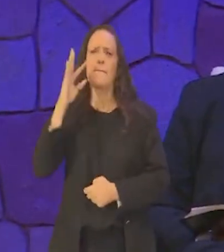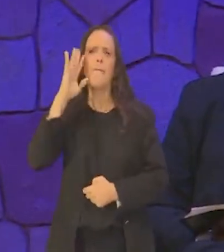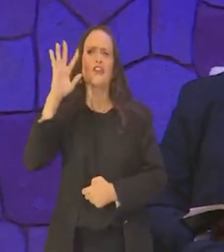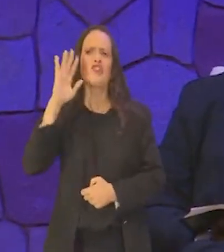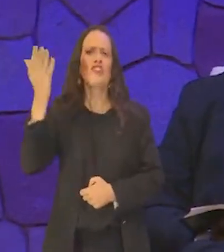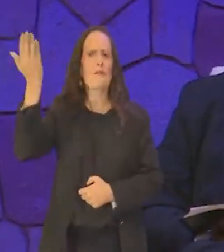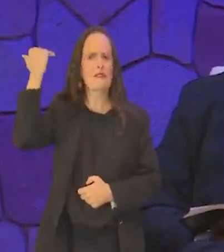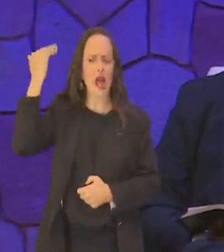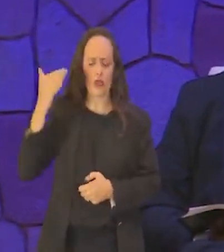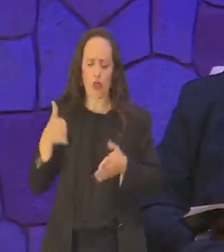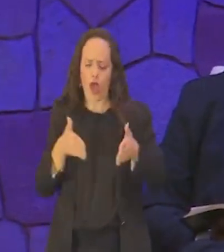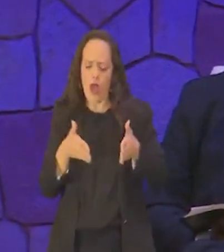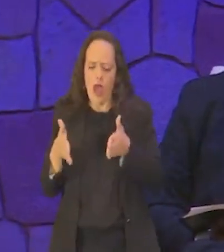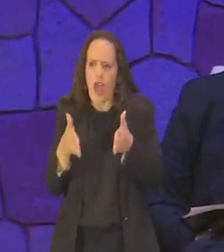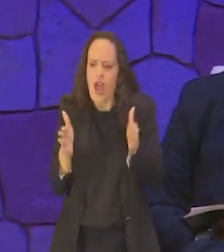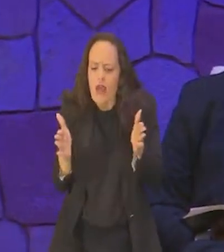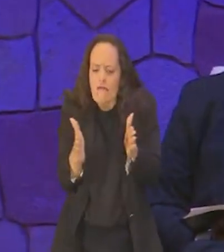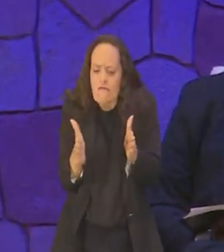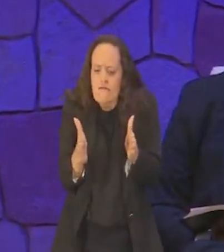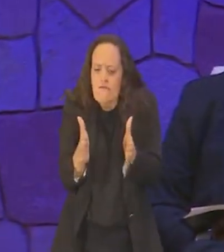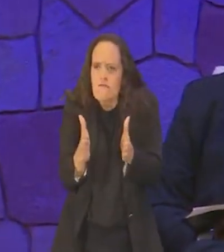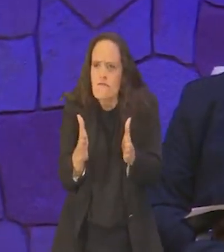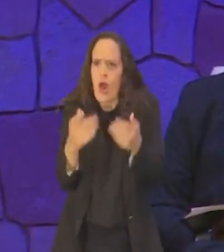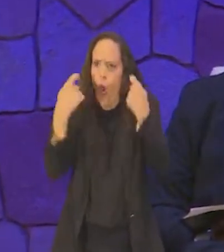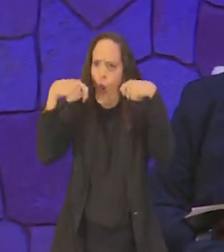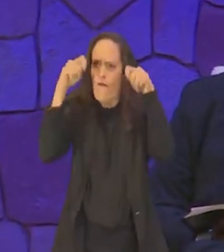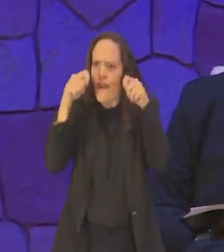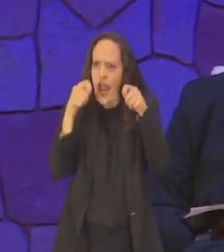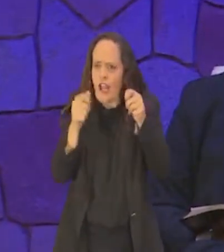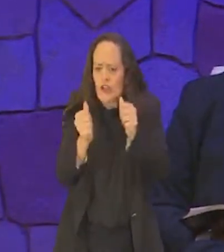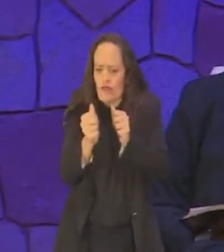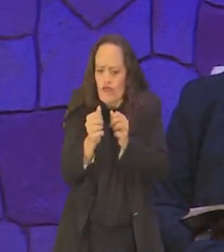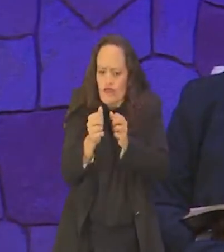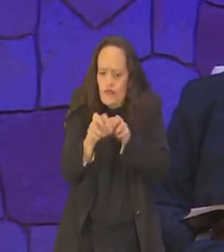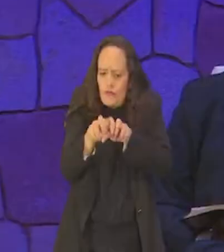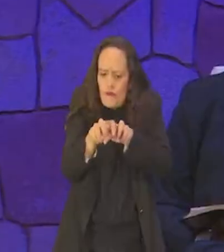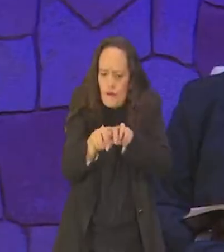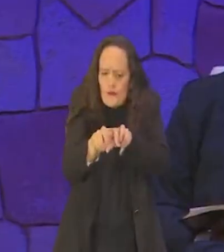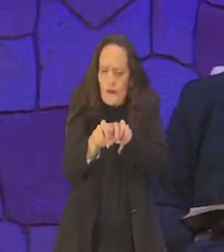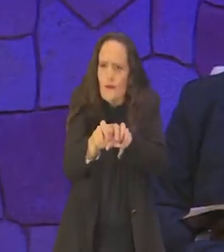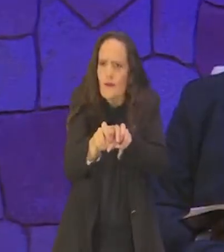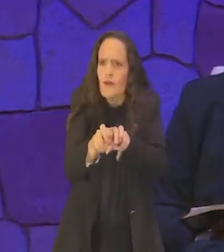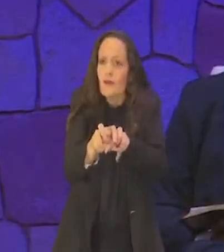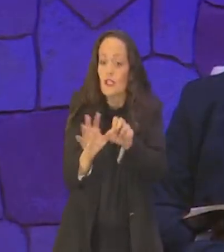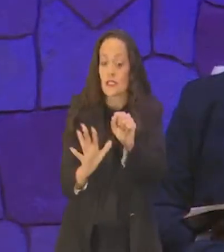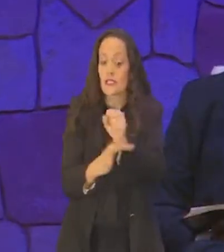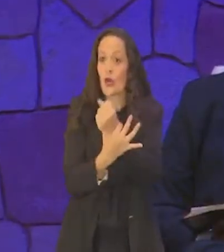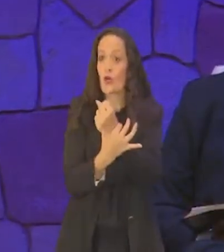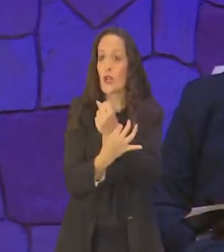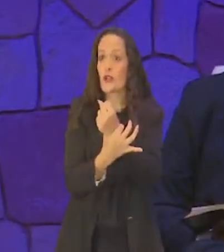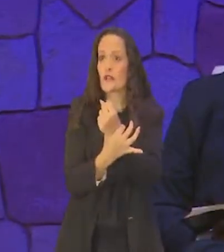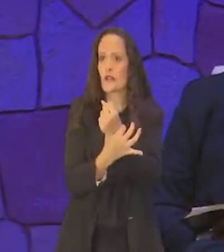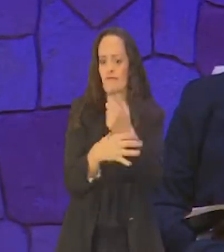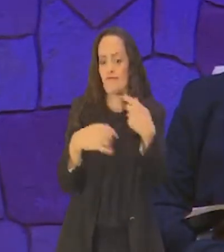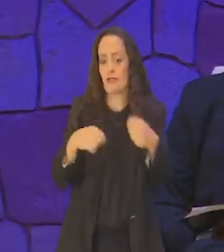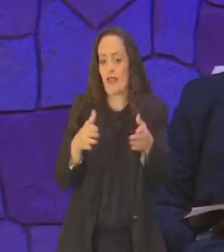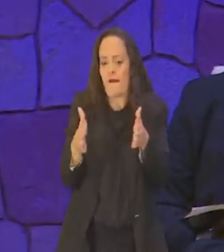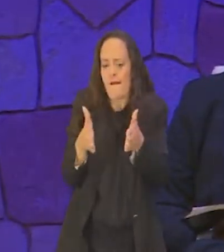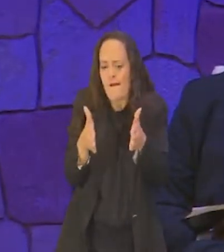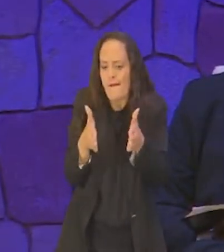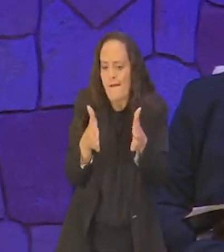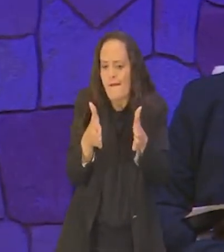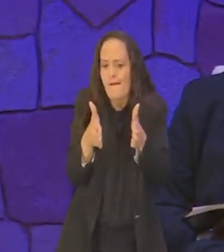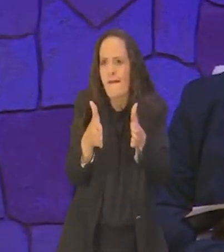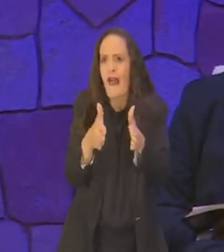estreitas, usadas pelos pastores para conduzir um rebanho em segurança. Algumas